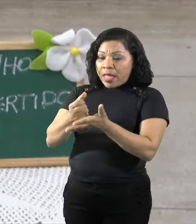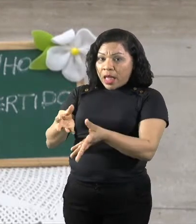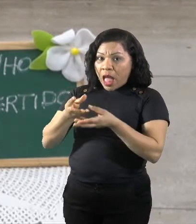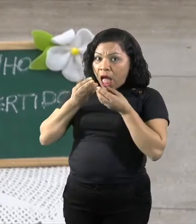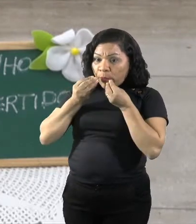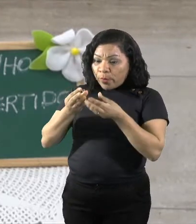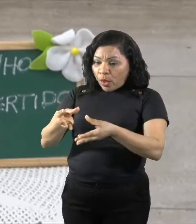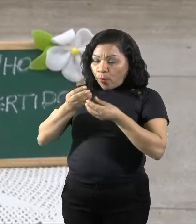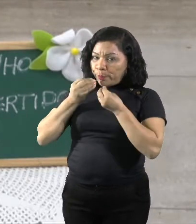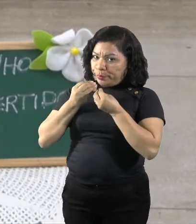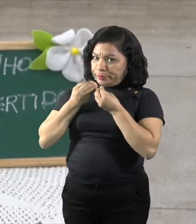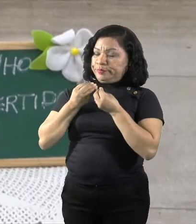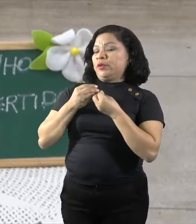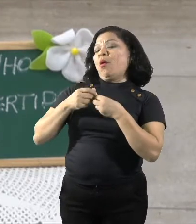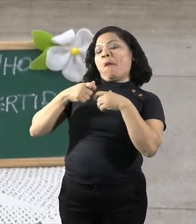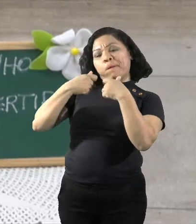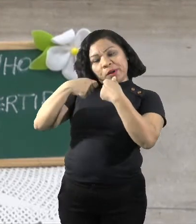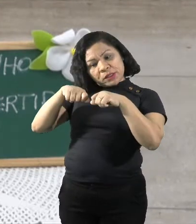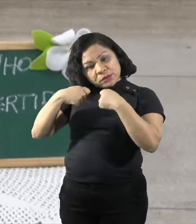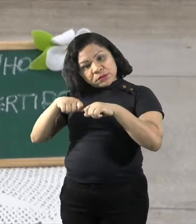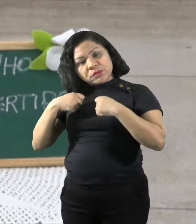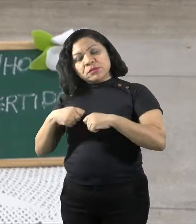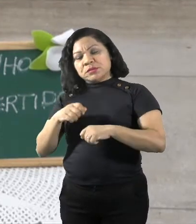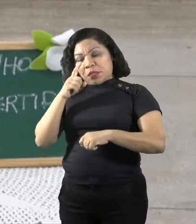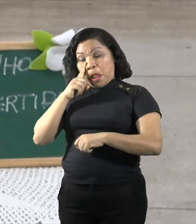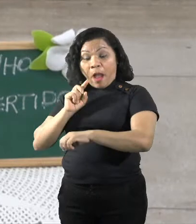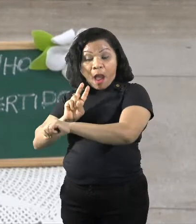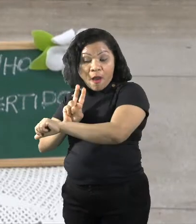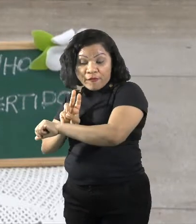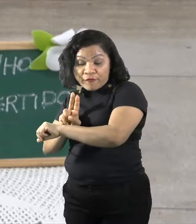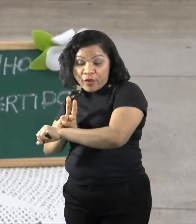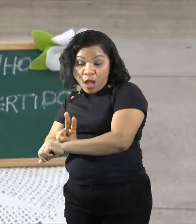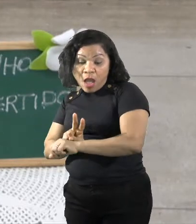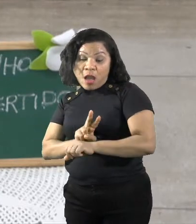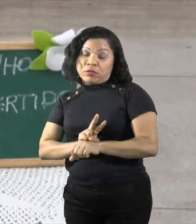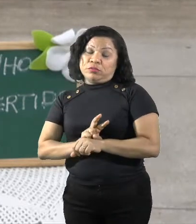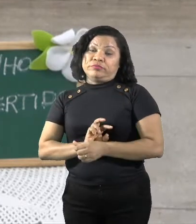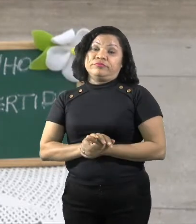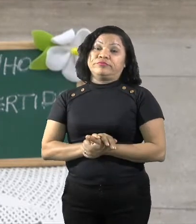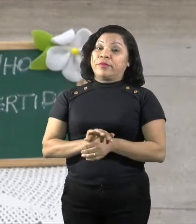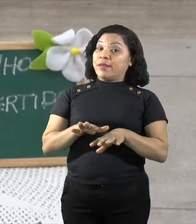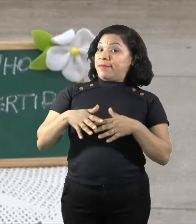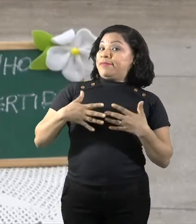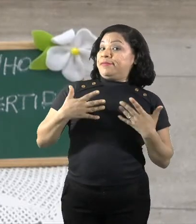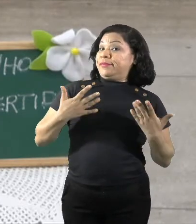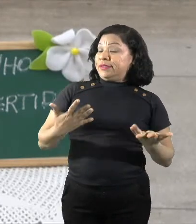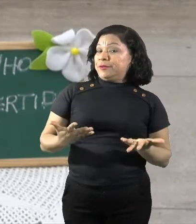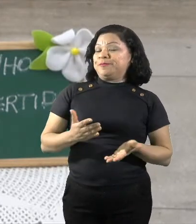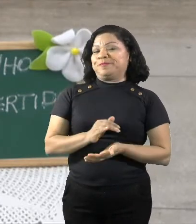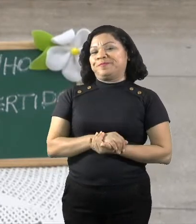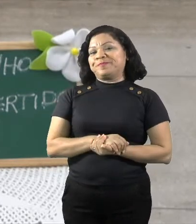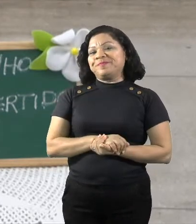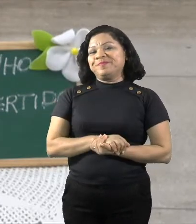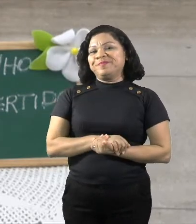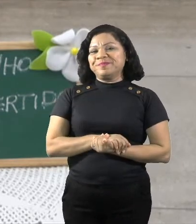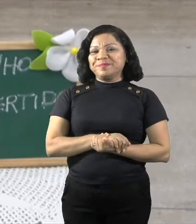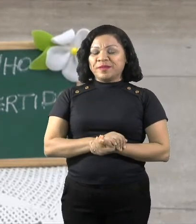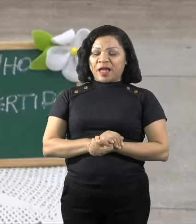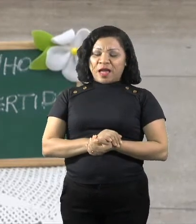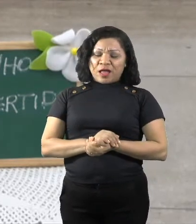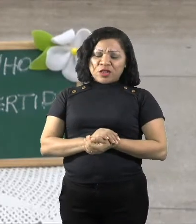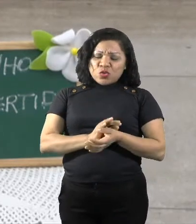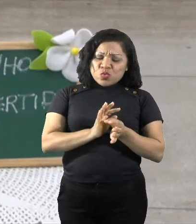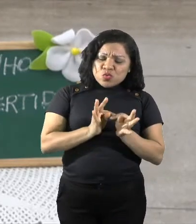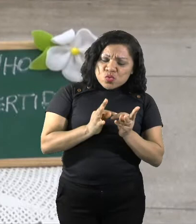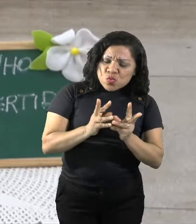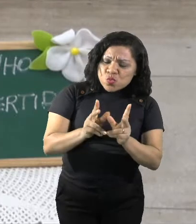o acompanhamento na brincadeira da criança, né? Então, que tal? Com tudo isso montado, você vai chamar o